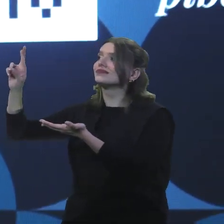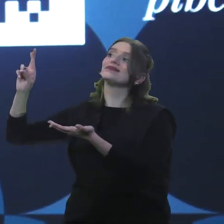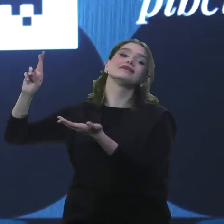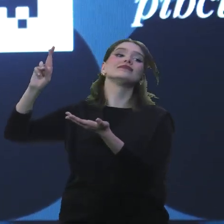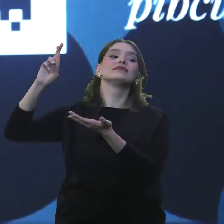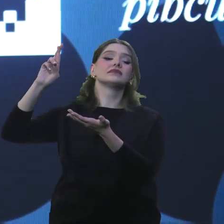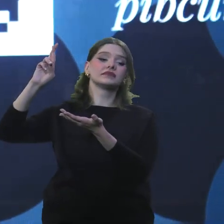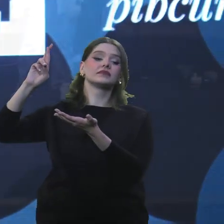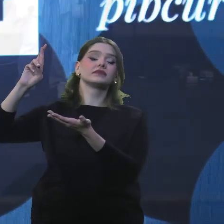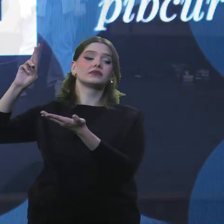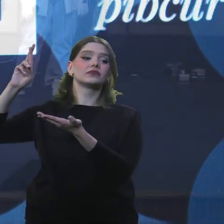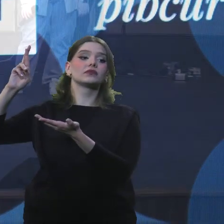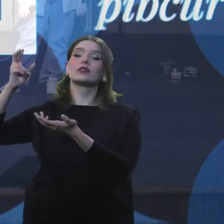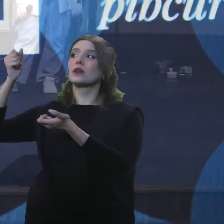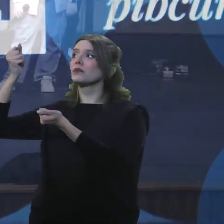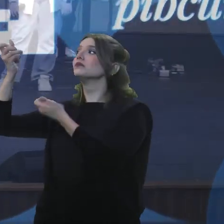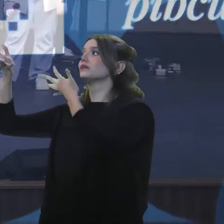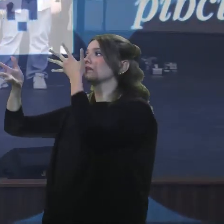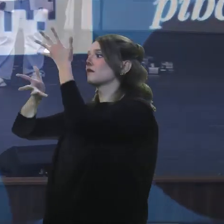Faz os teus votos com Ele.